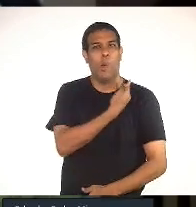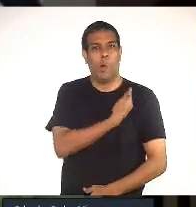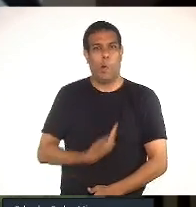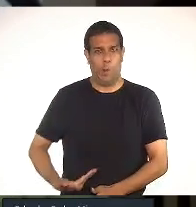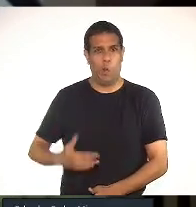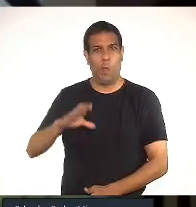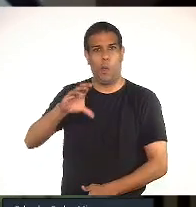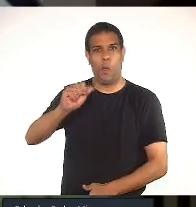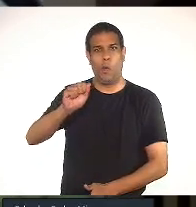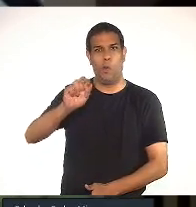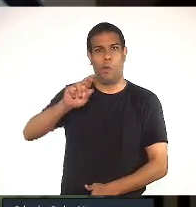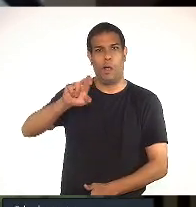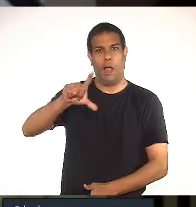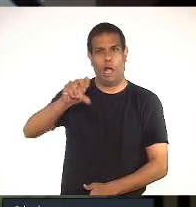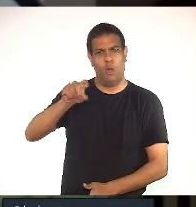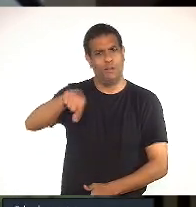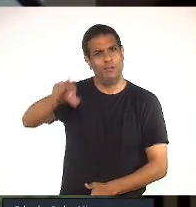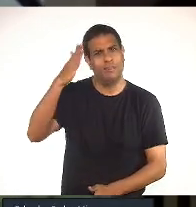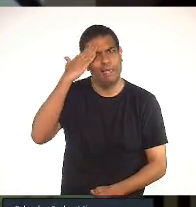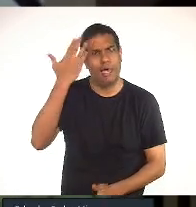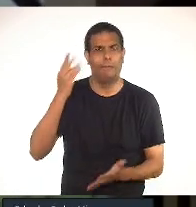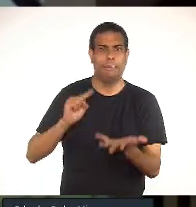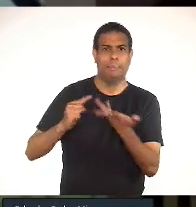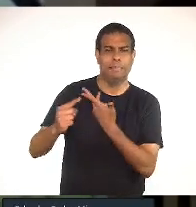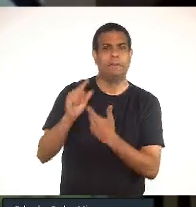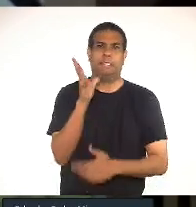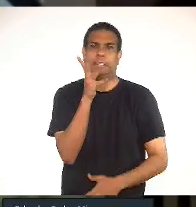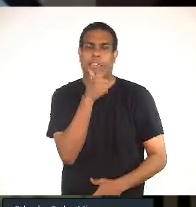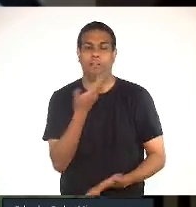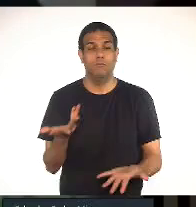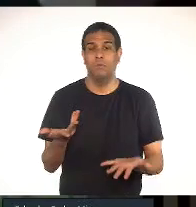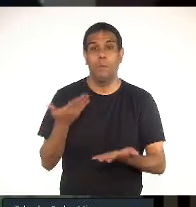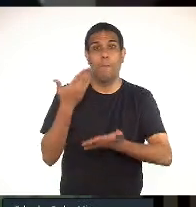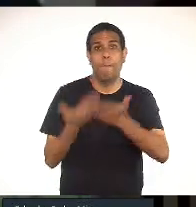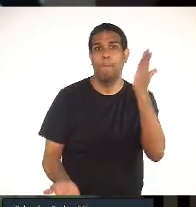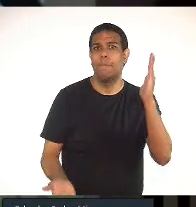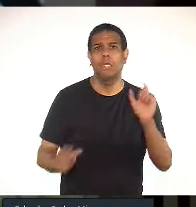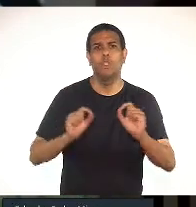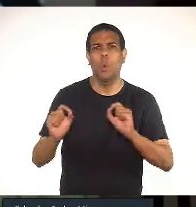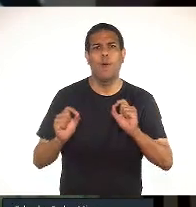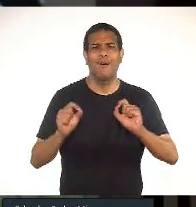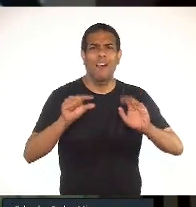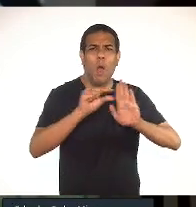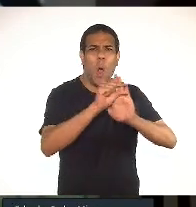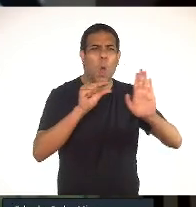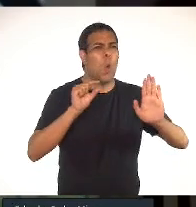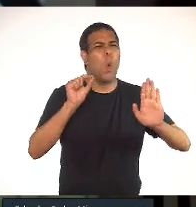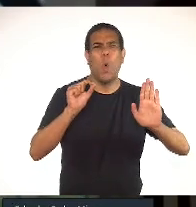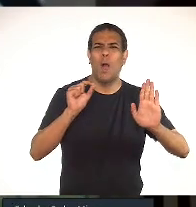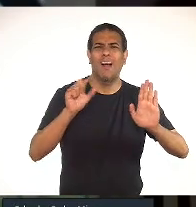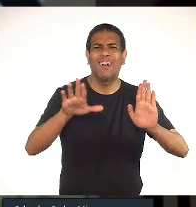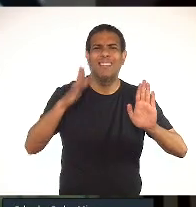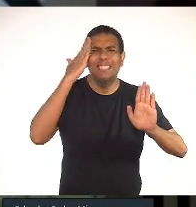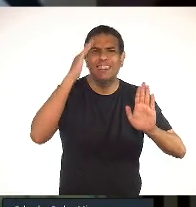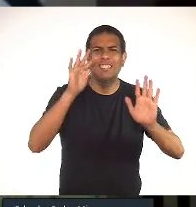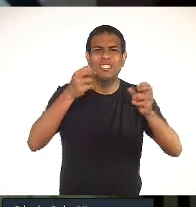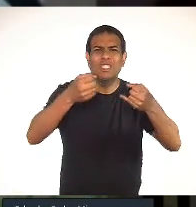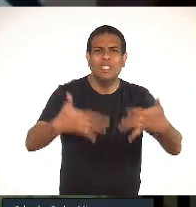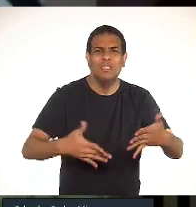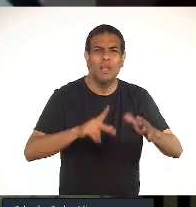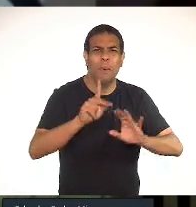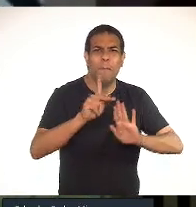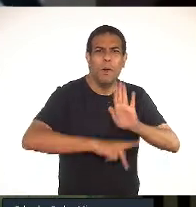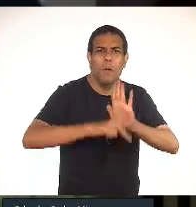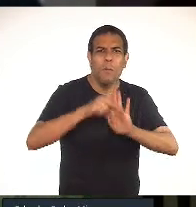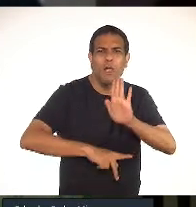que Vossa Excelência sabe qual é que é. E eu perdi o primeiro, que era aquela redação final do projeto